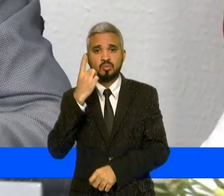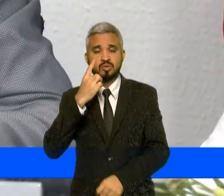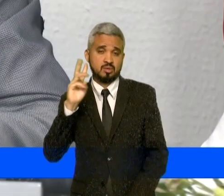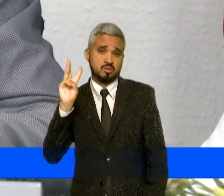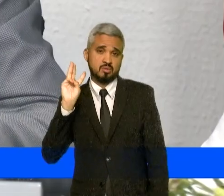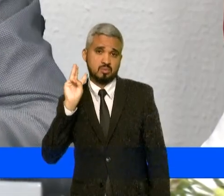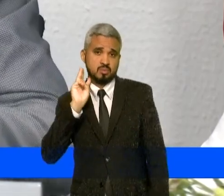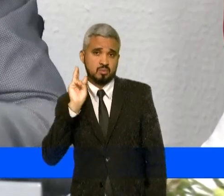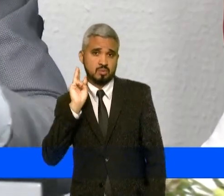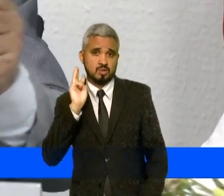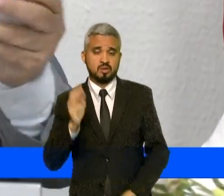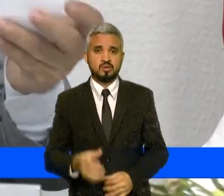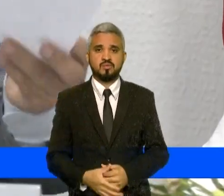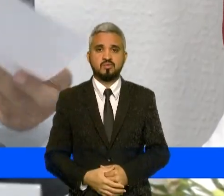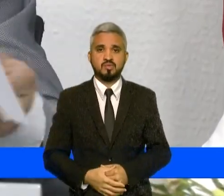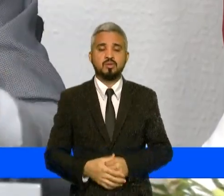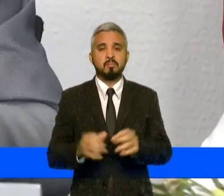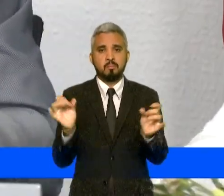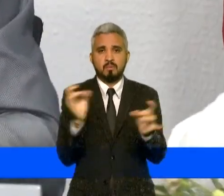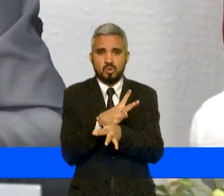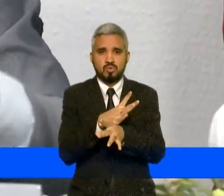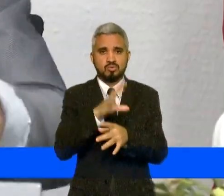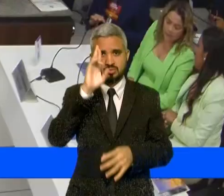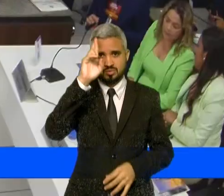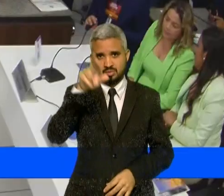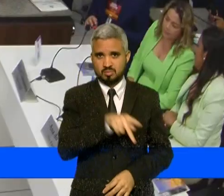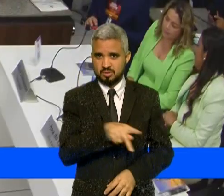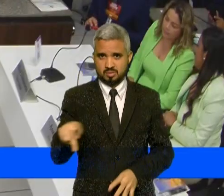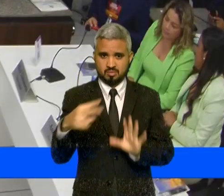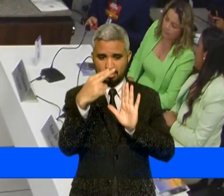Wellington do Cusso. Expediente lido, senhora presidente.